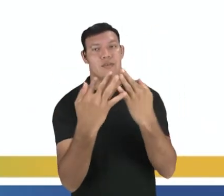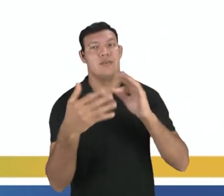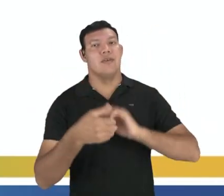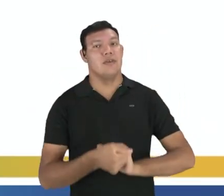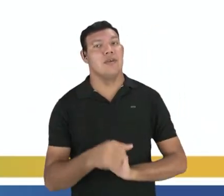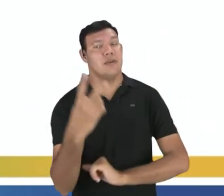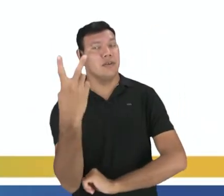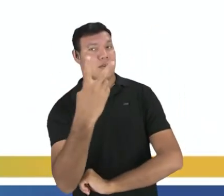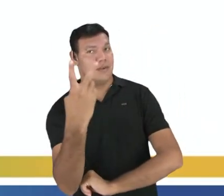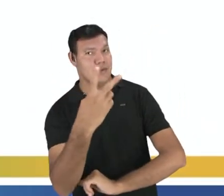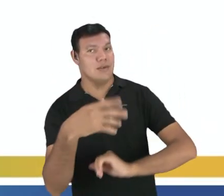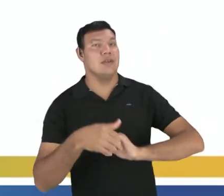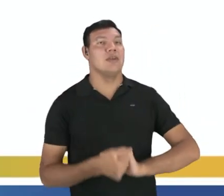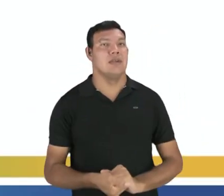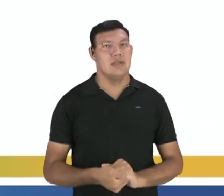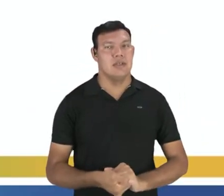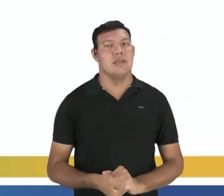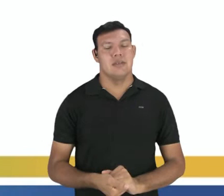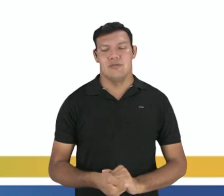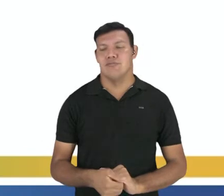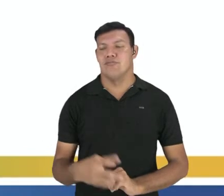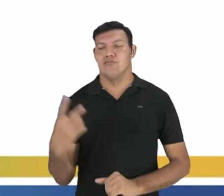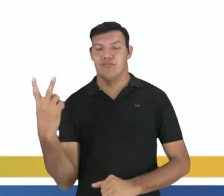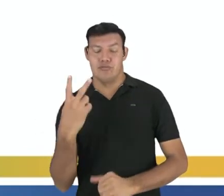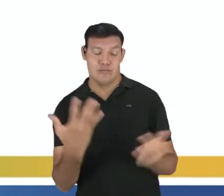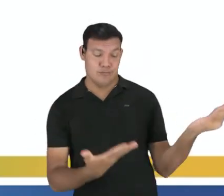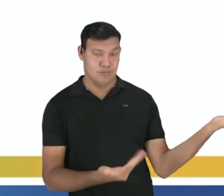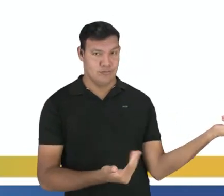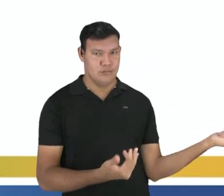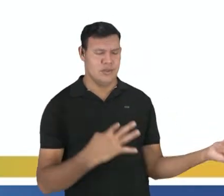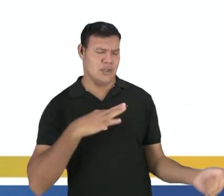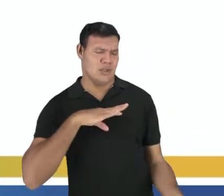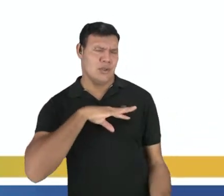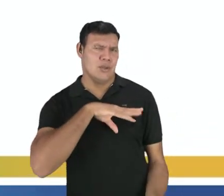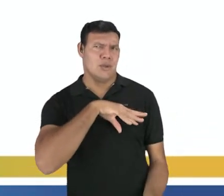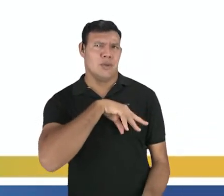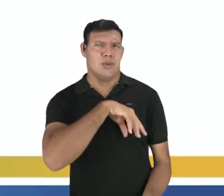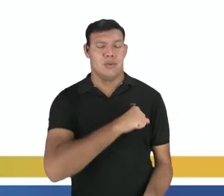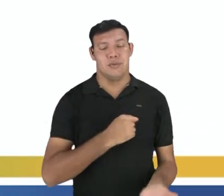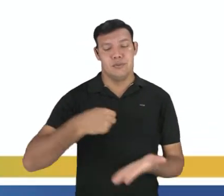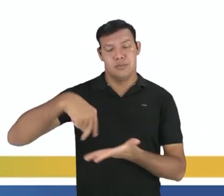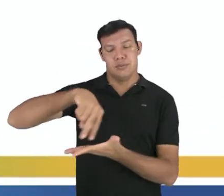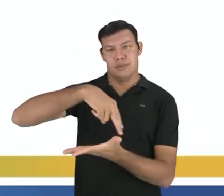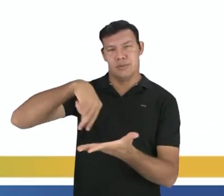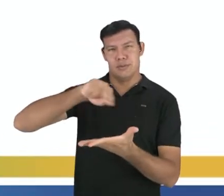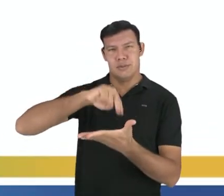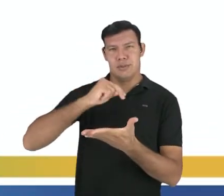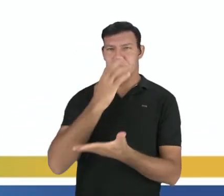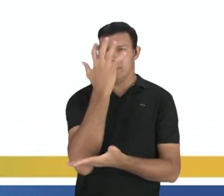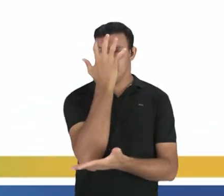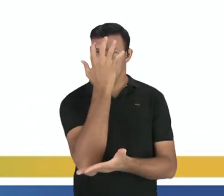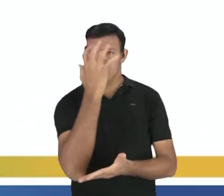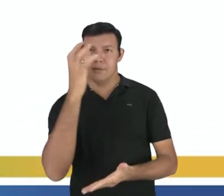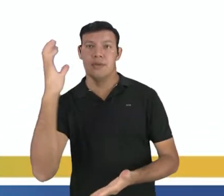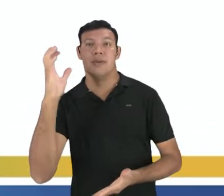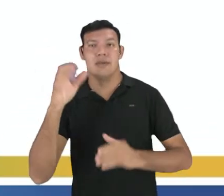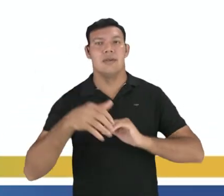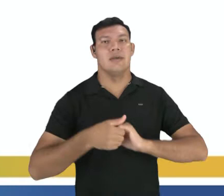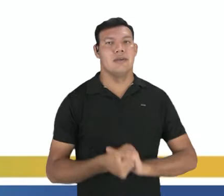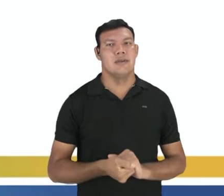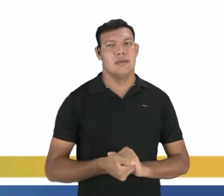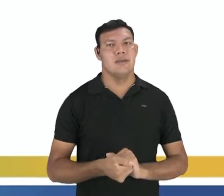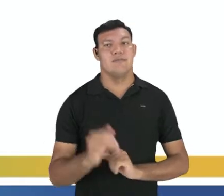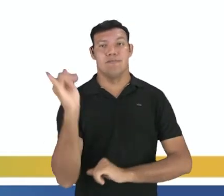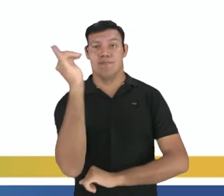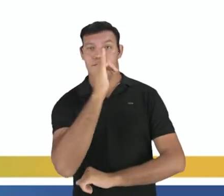família Montecchio. Ambos se apaixonam durante um baile de máscaras que ocorreu na cidade de Verona, na Itália.